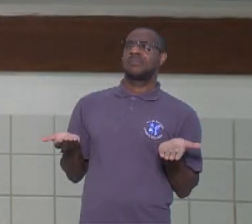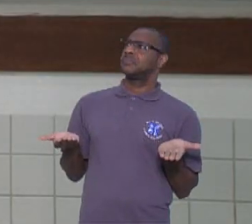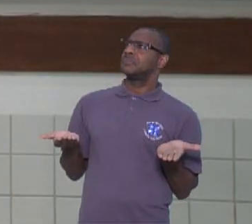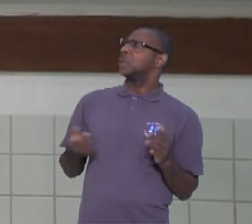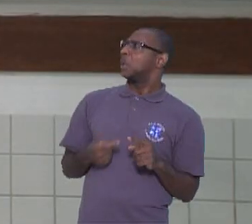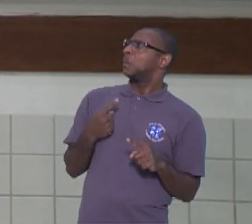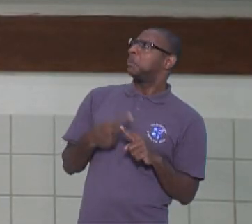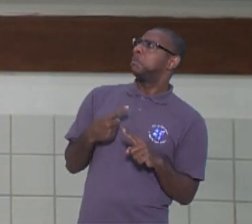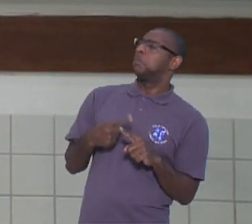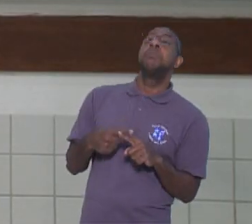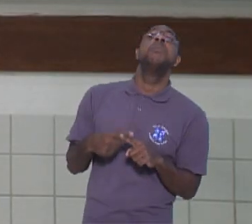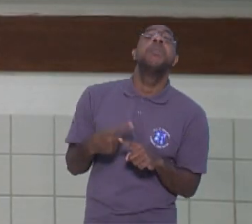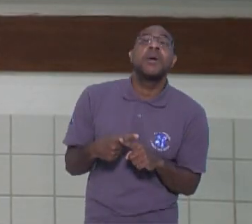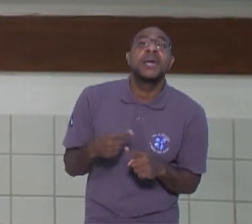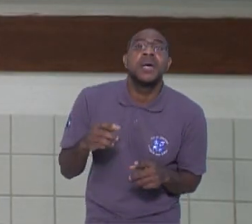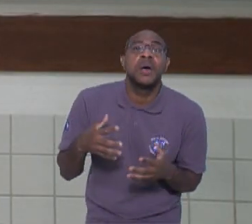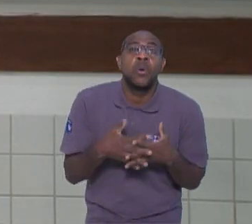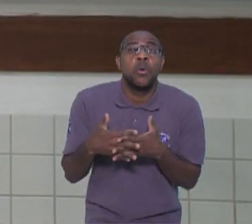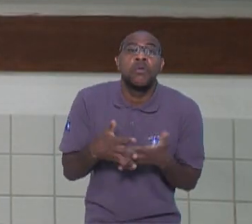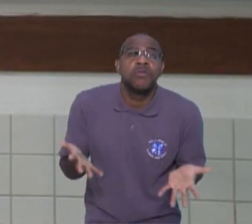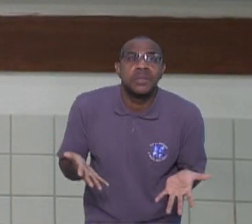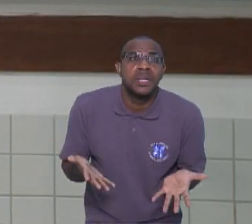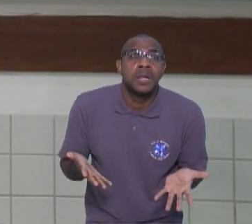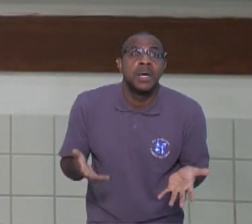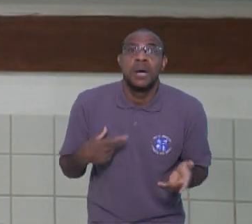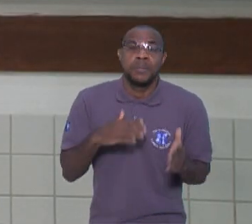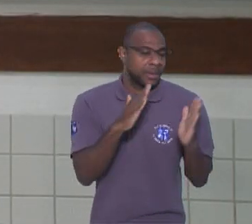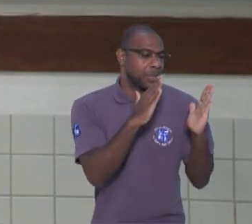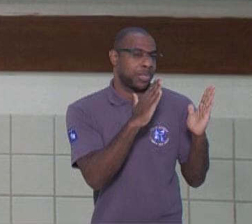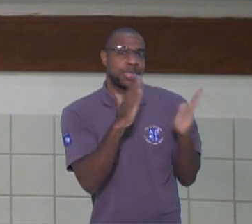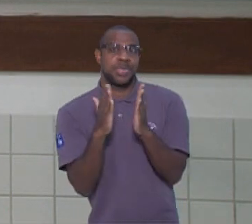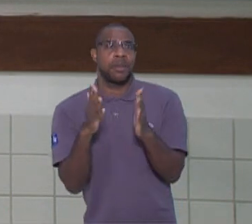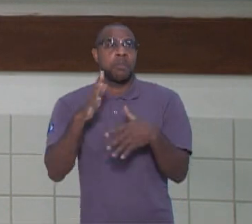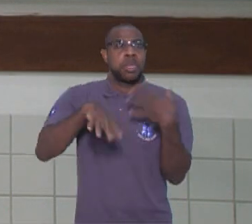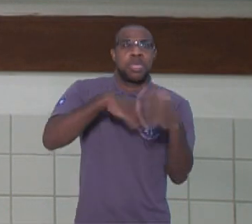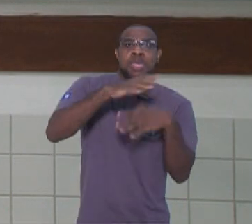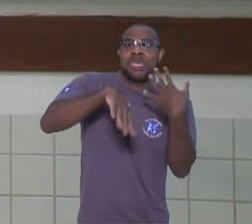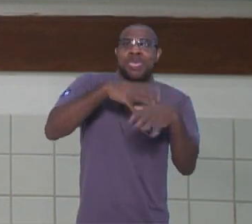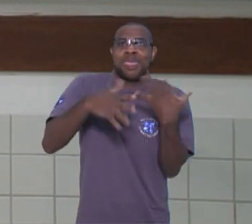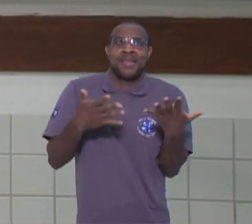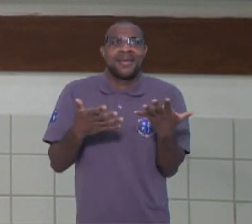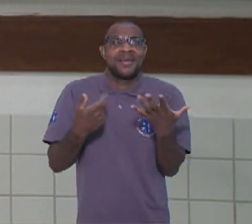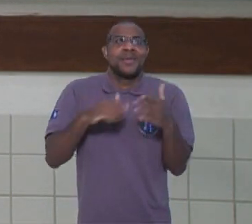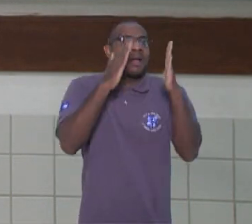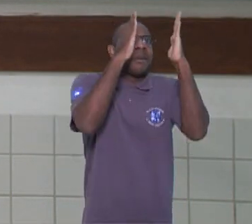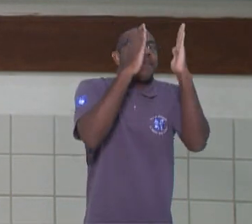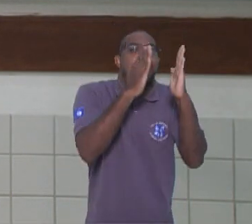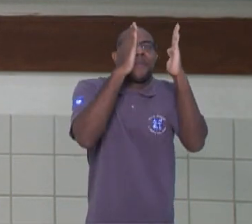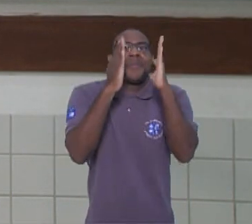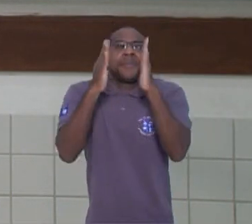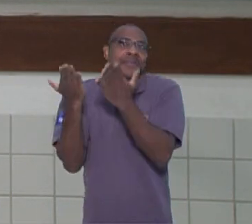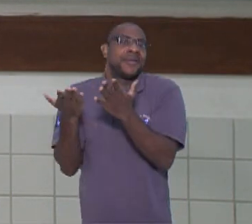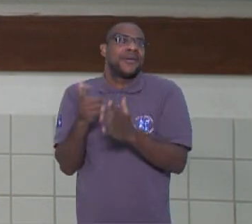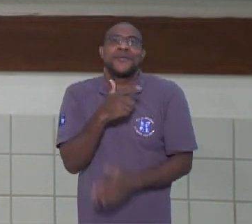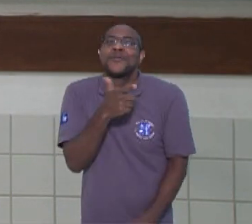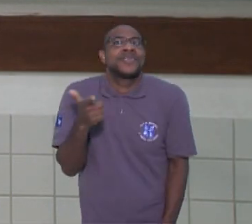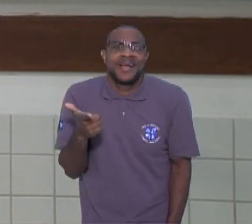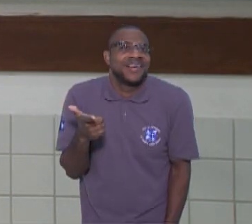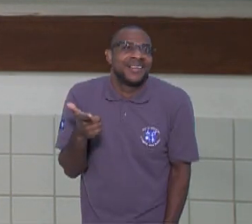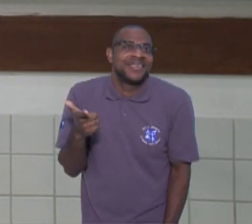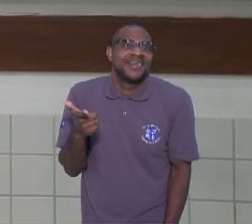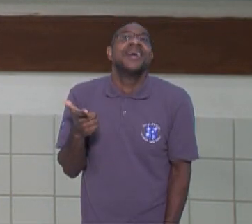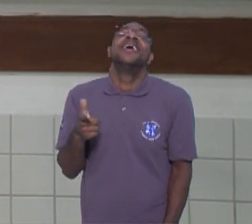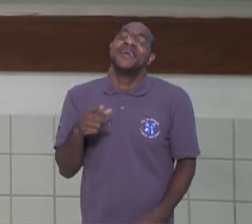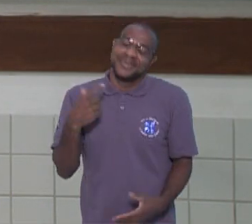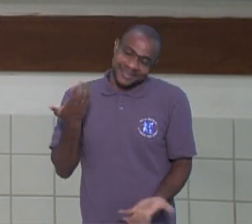Por que ficou confuso? Ah, porque não estava na ordem, né? Não estava ax ao quadrado mais bx igual a zero.